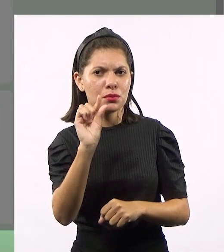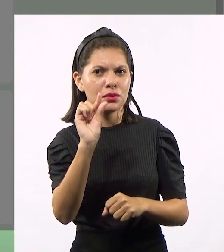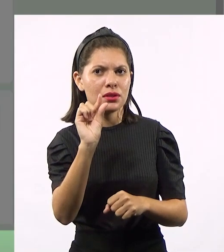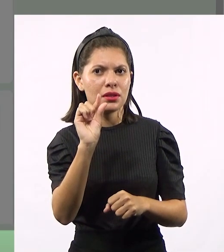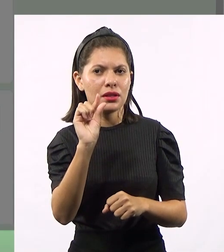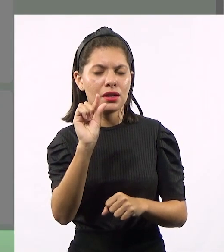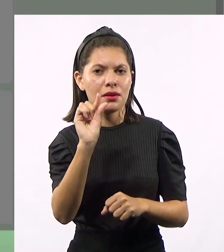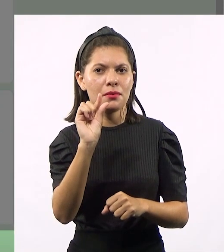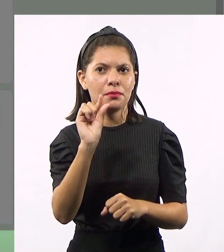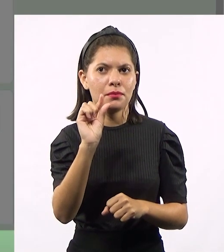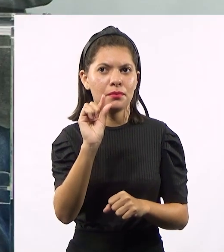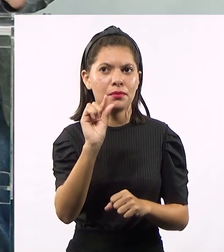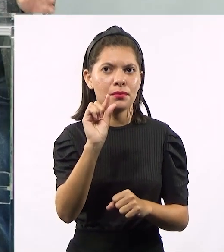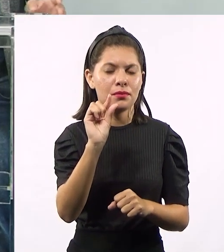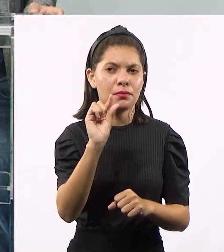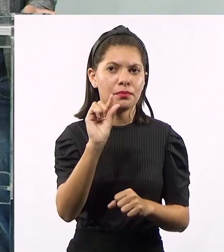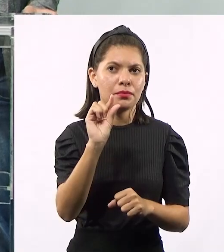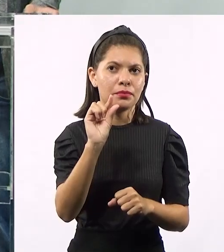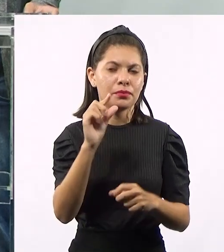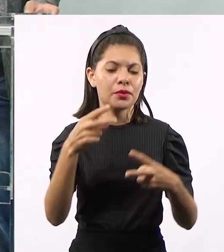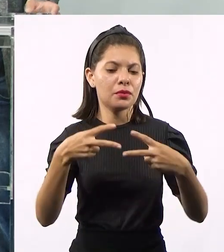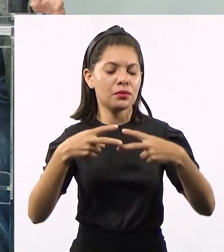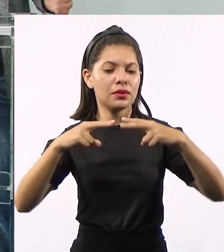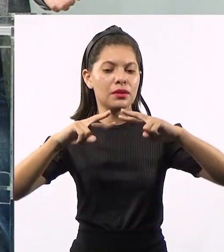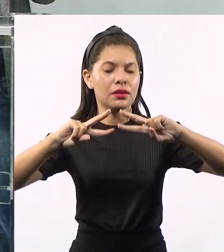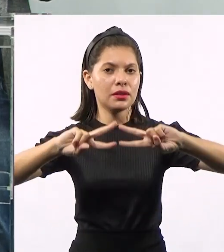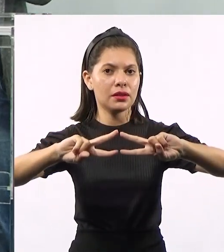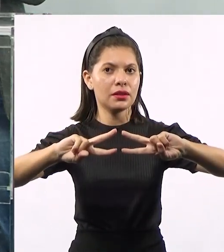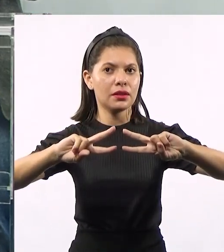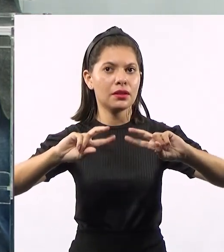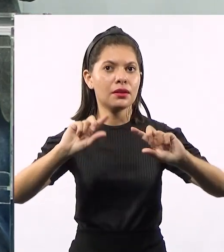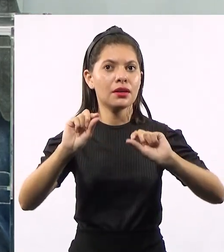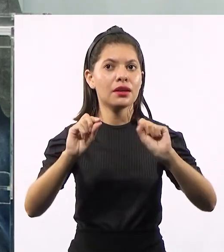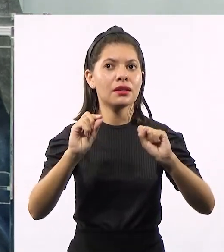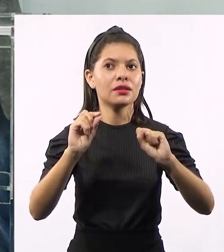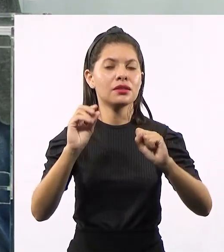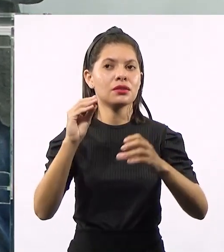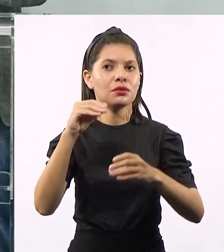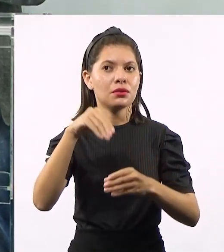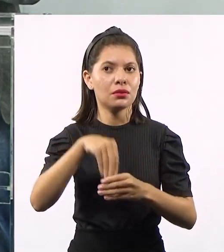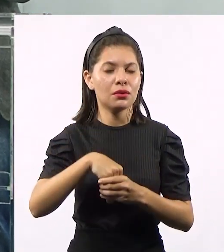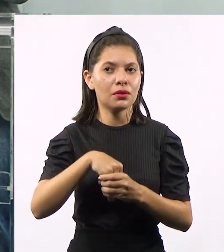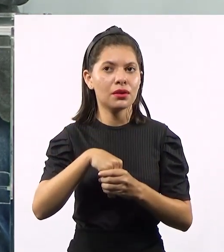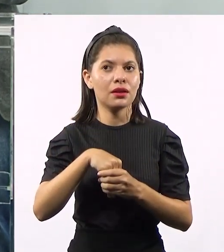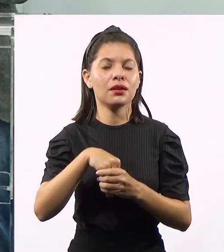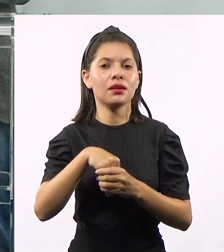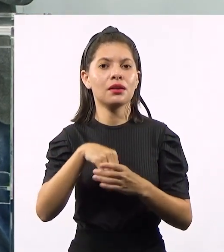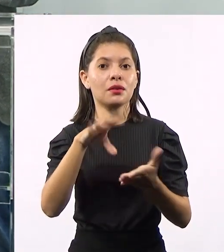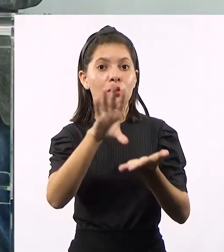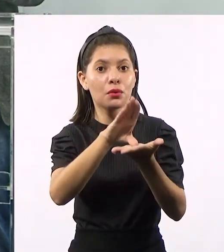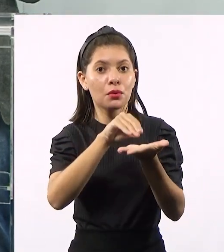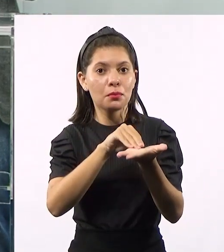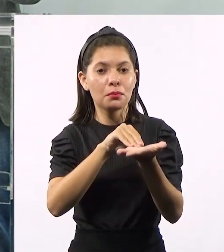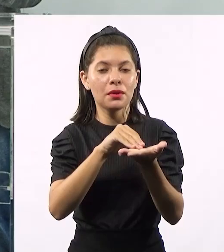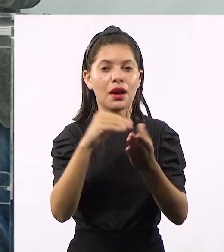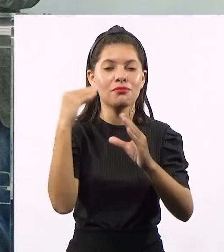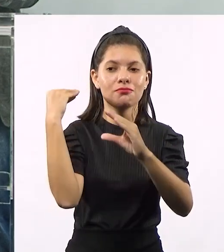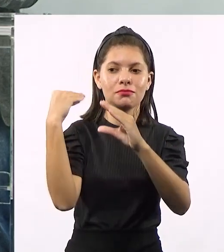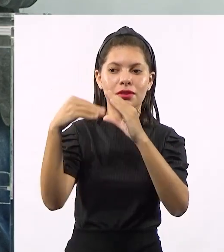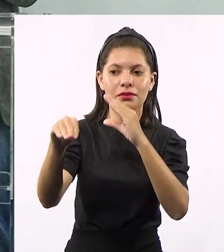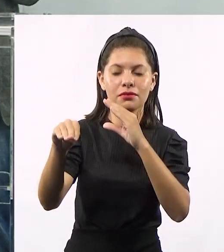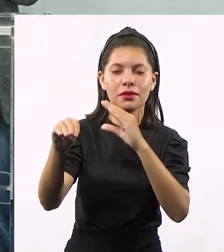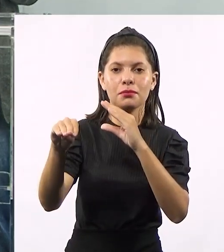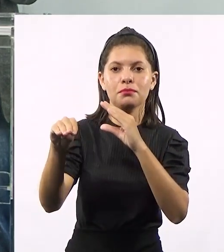que ele vai diminuir o endereço do link, mas mesmo assim ele insere caracteres, então é melhor copiar o link e enviar o link